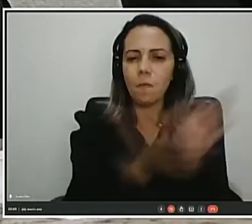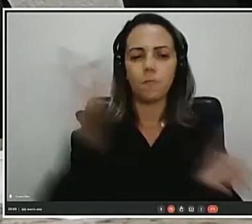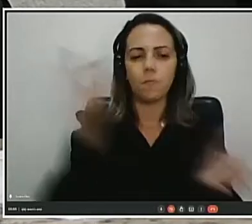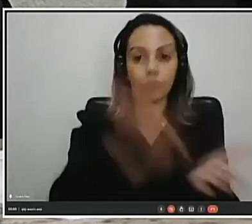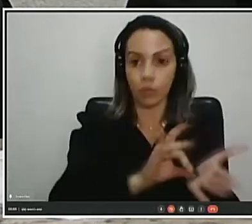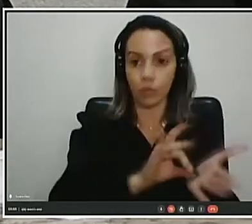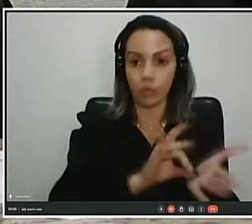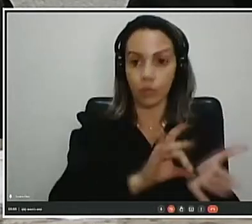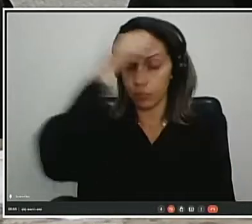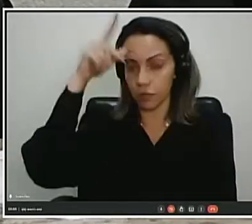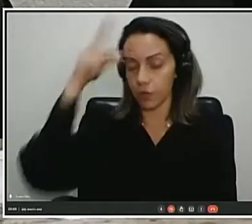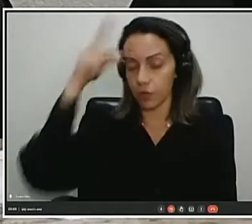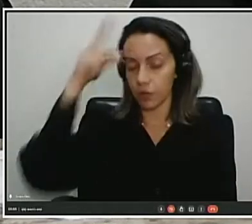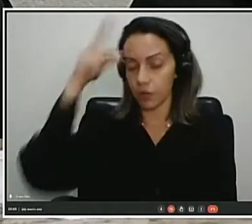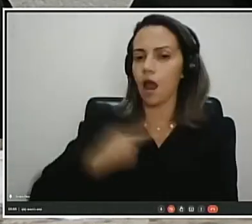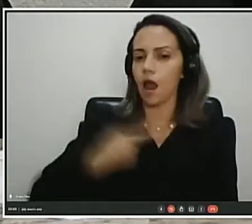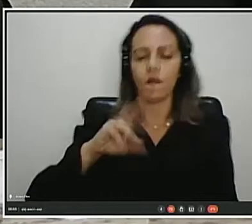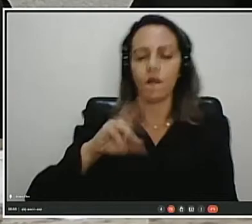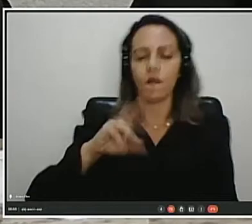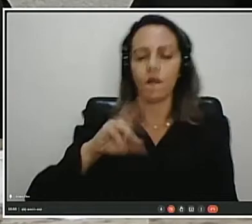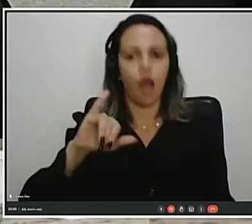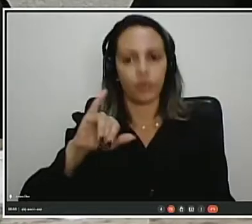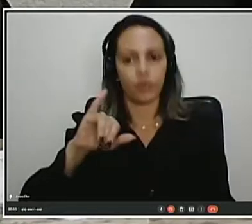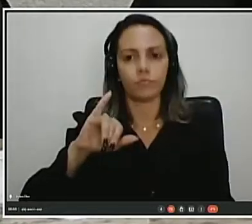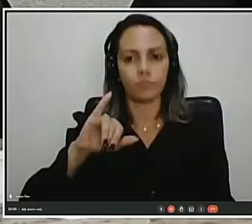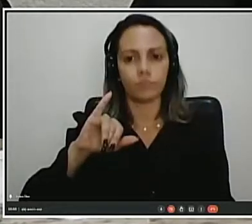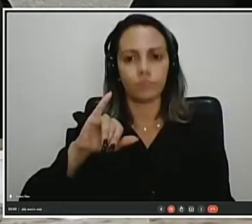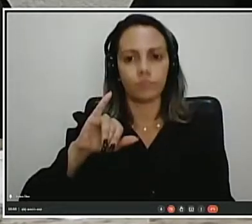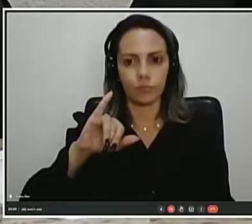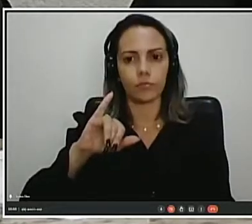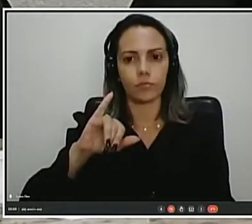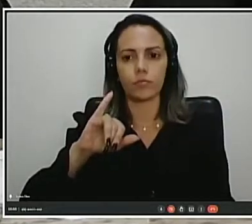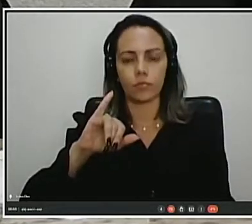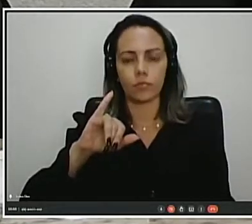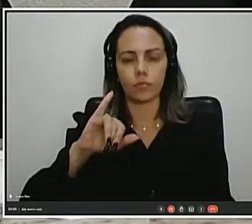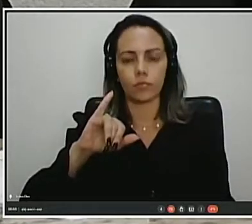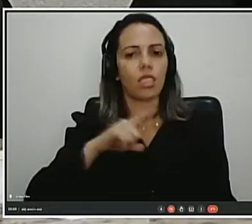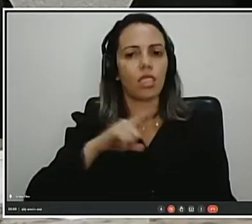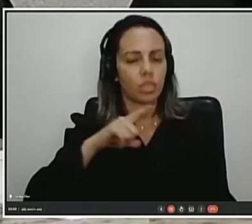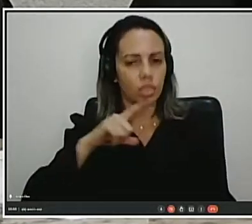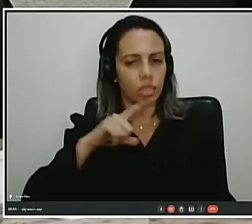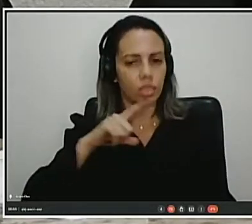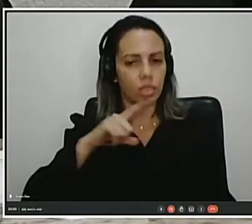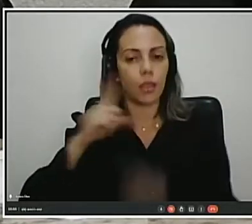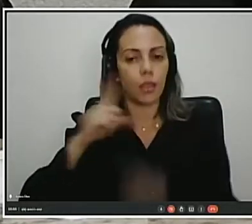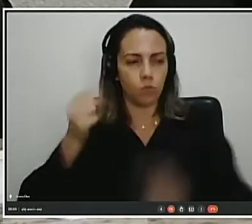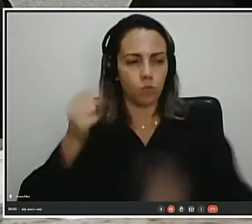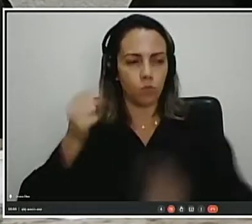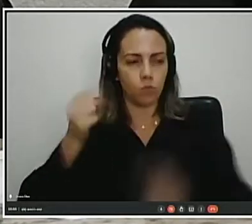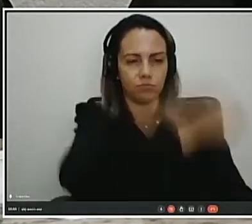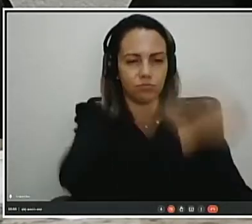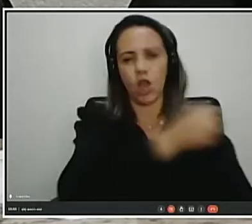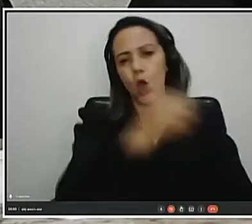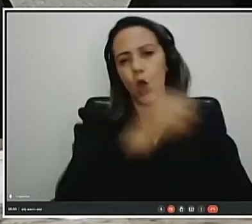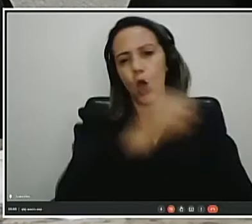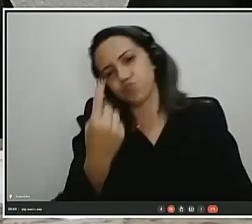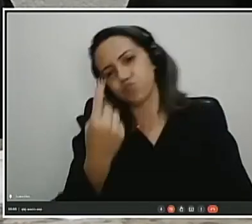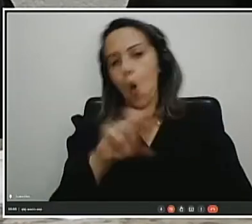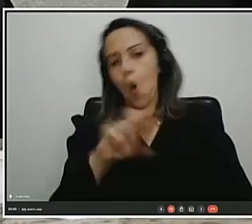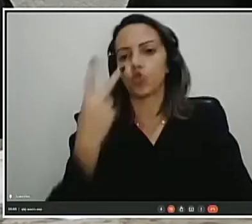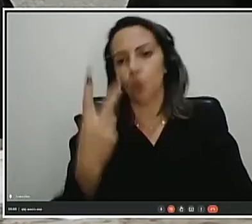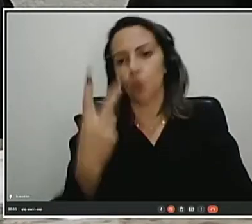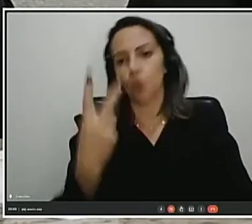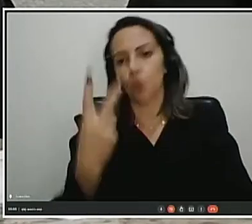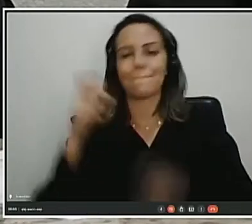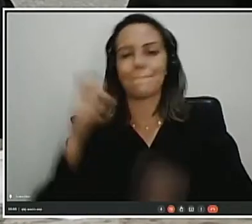falou que vai colocar médicos lá por semana, lá, talvez 1 ou 2 aí, certo?